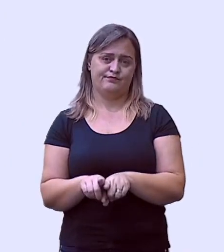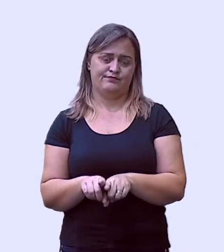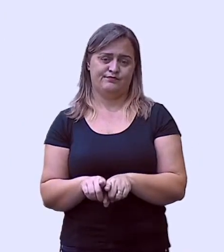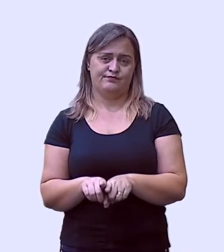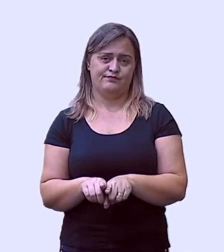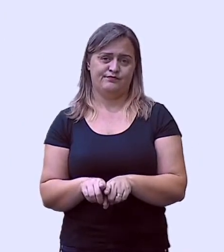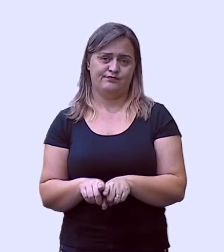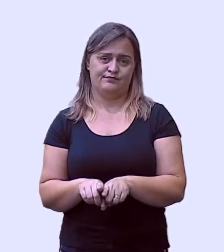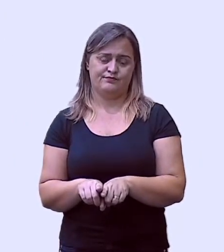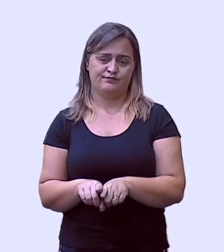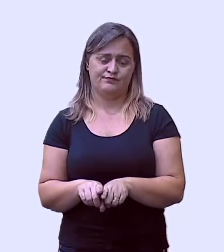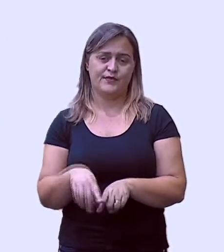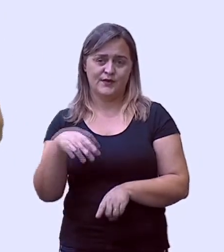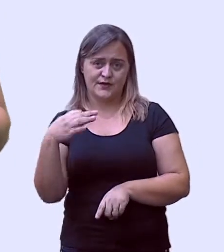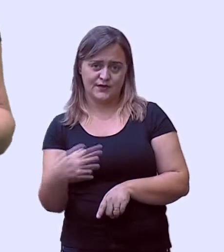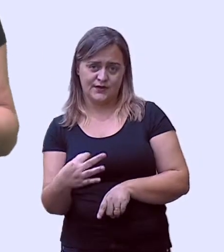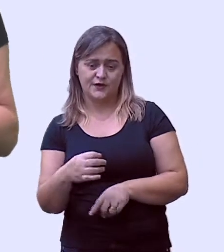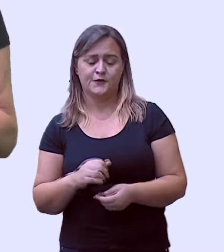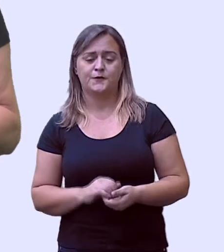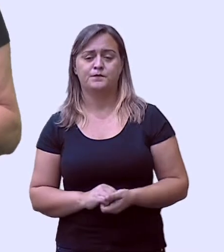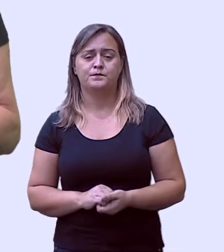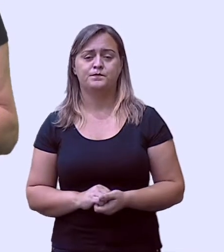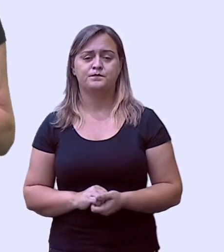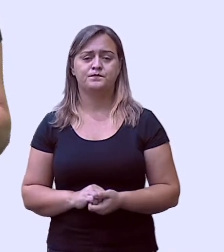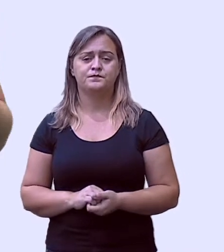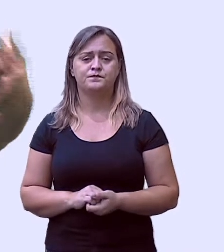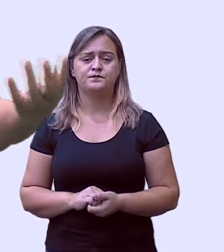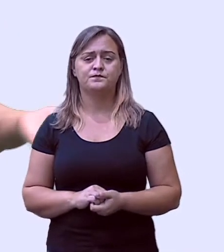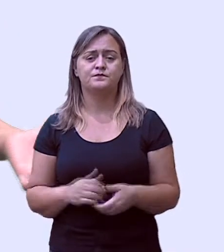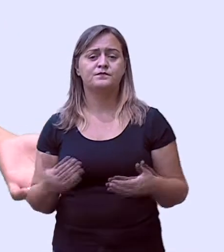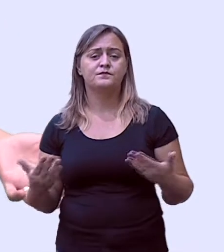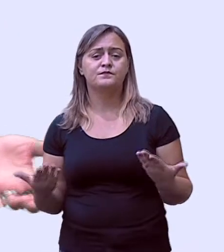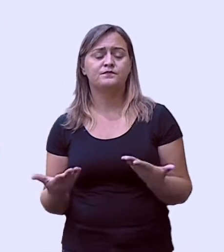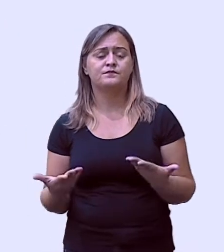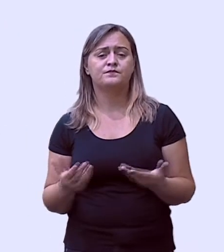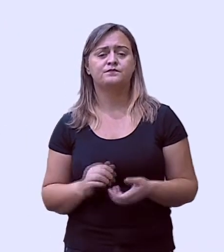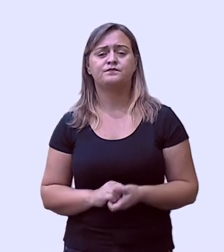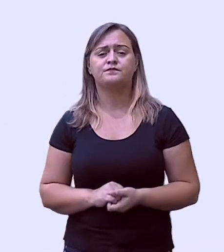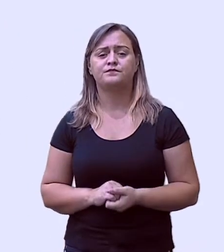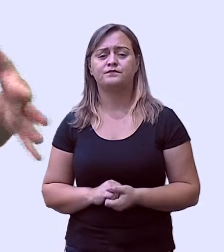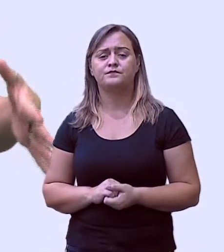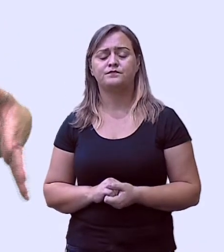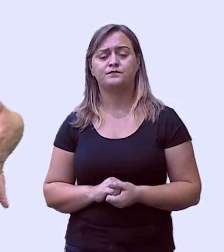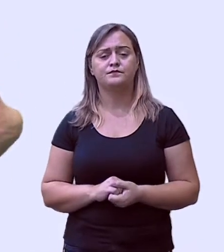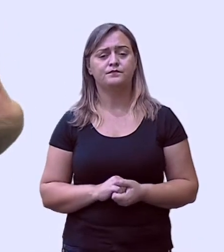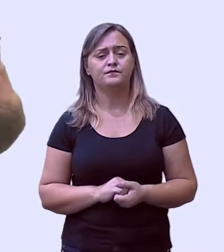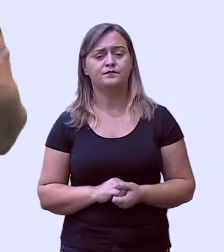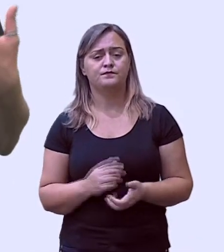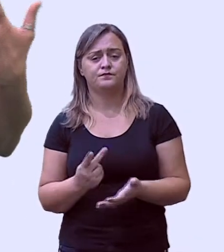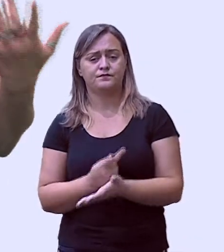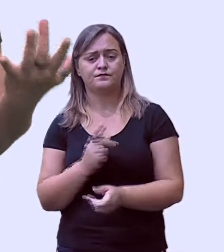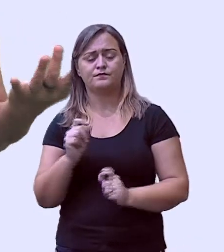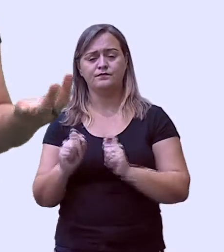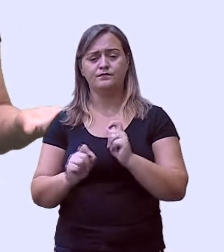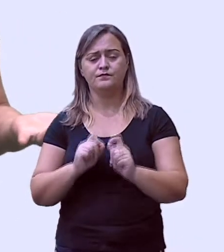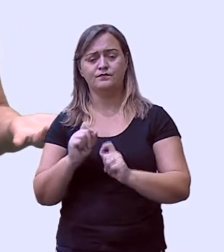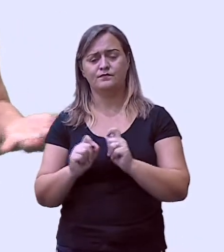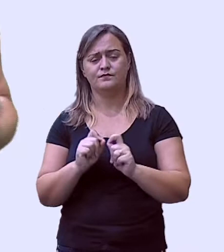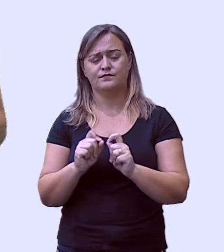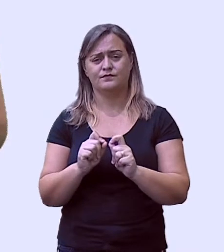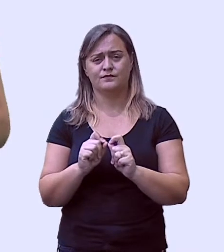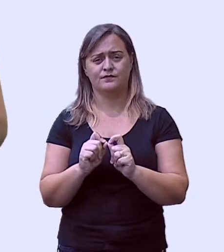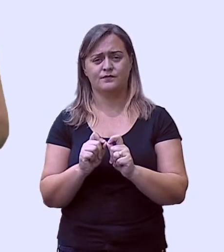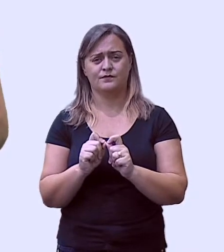de água das chuvas. E aí, as vegetações acabam por se formar de uma